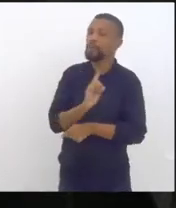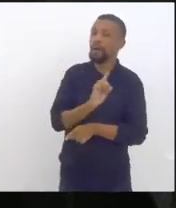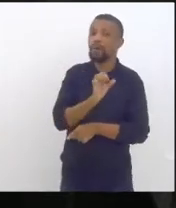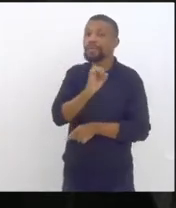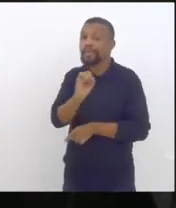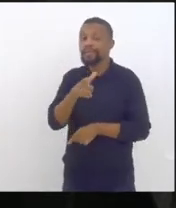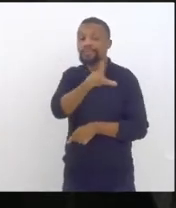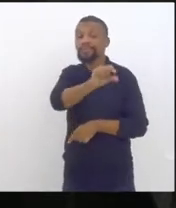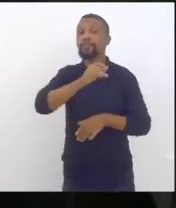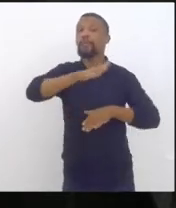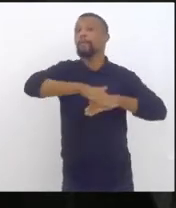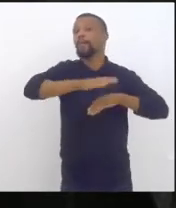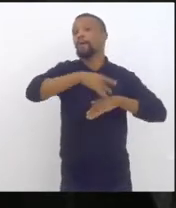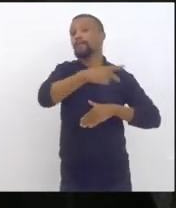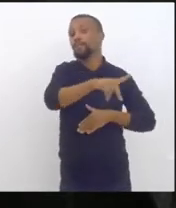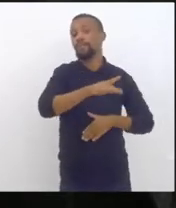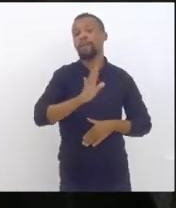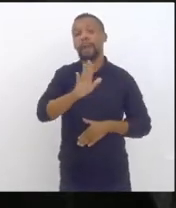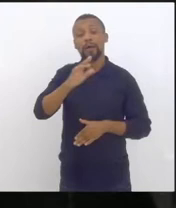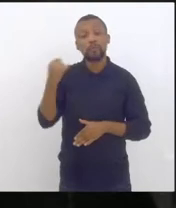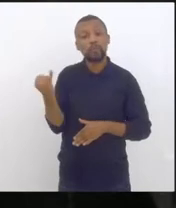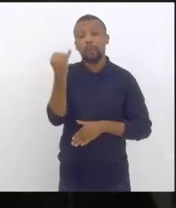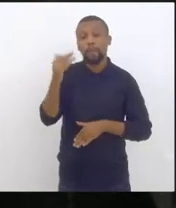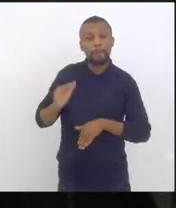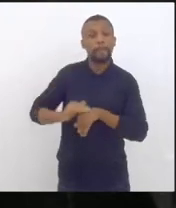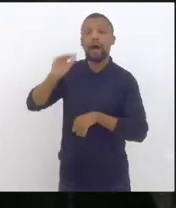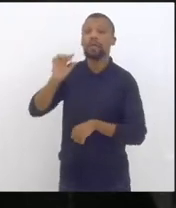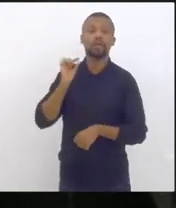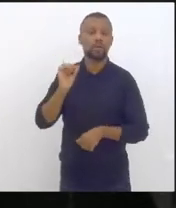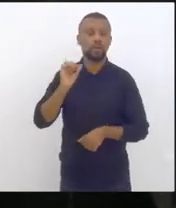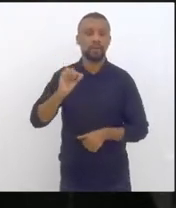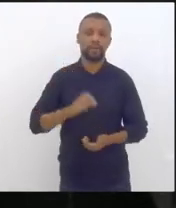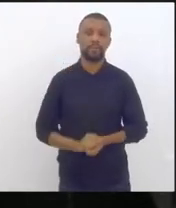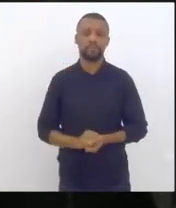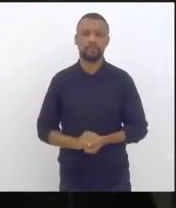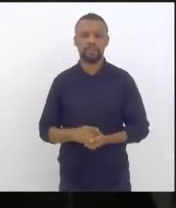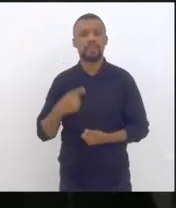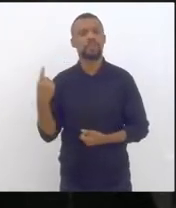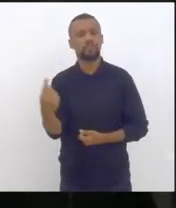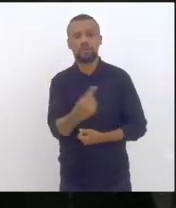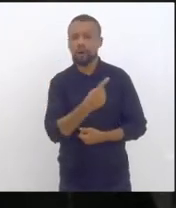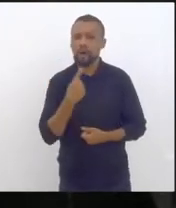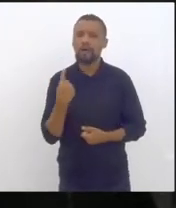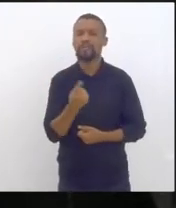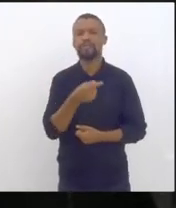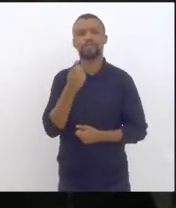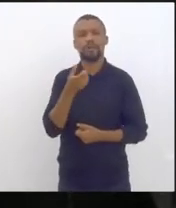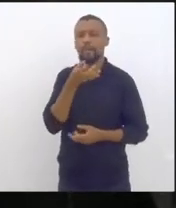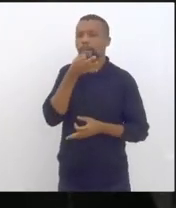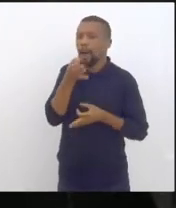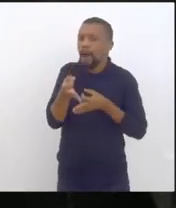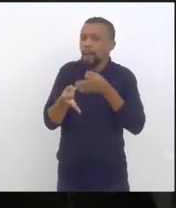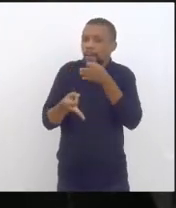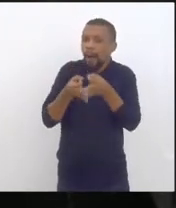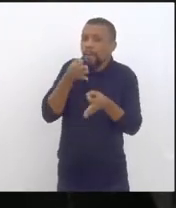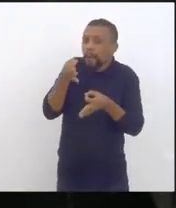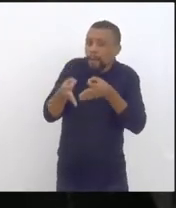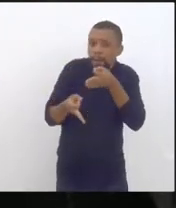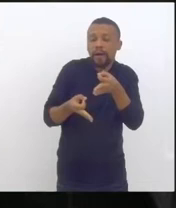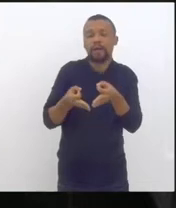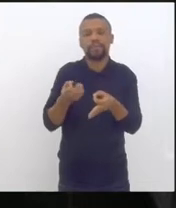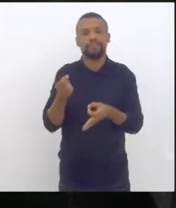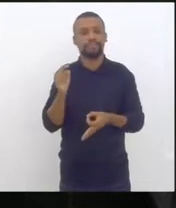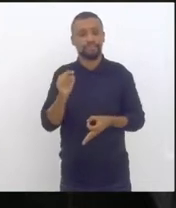importante Deputado waldeck é que nós colocamos Esse é